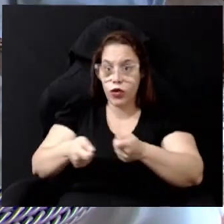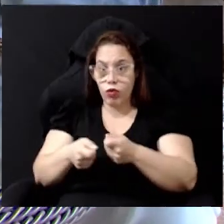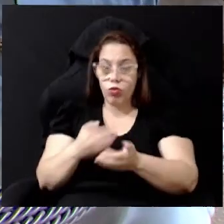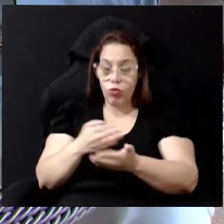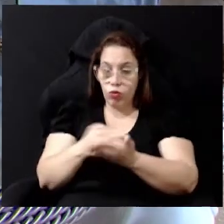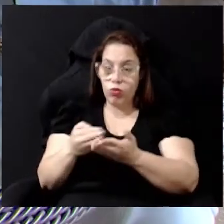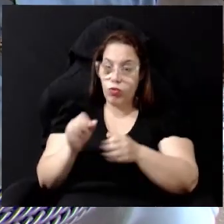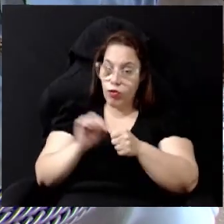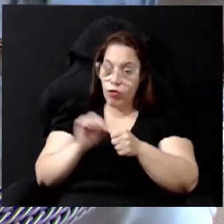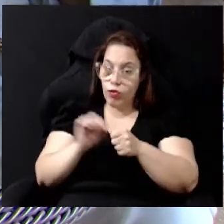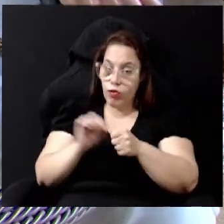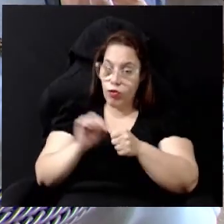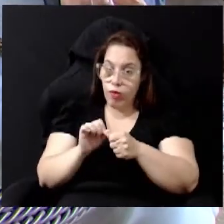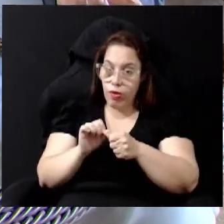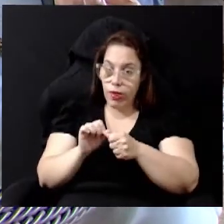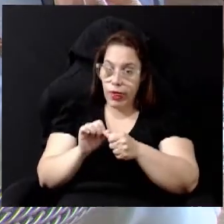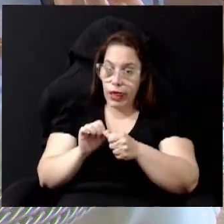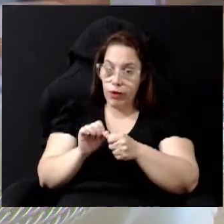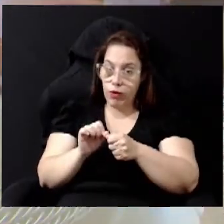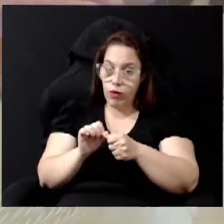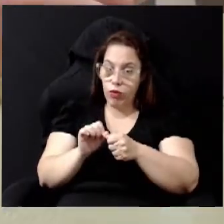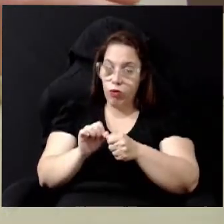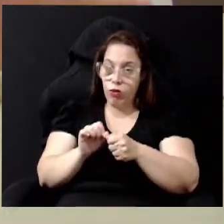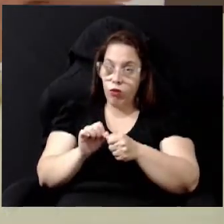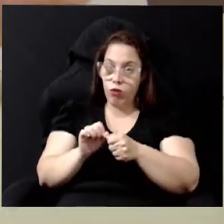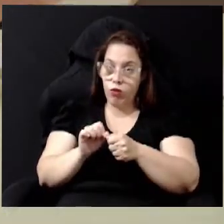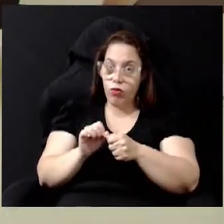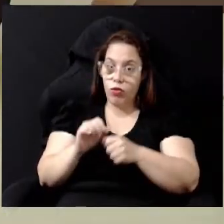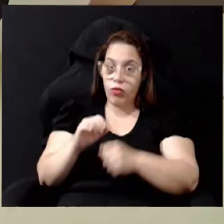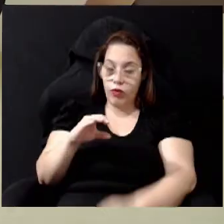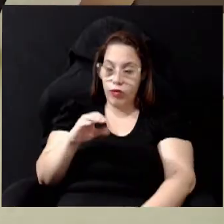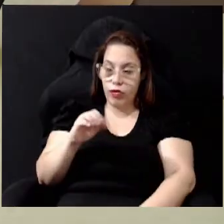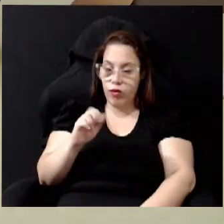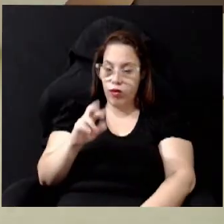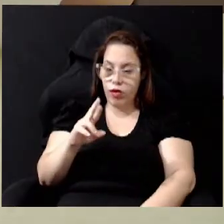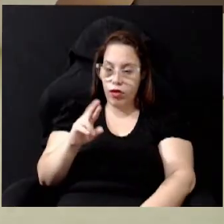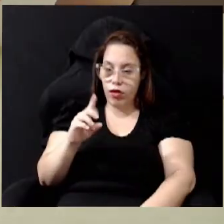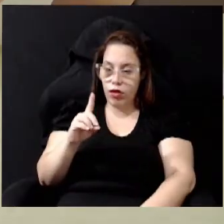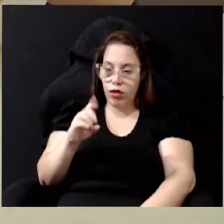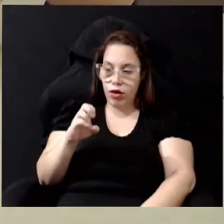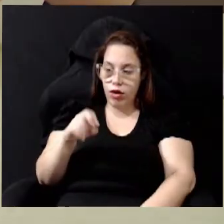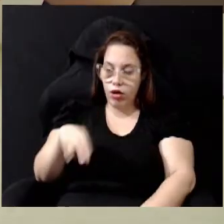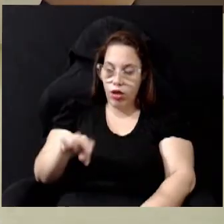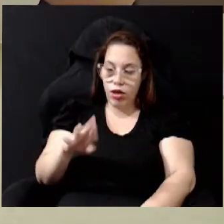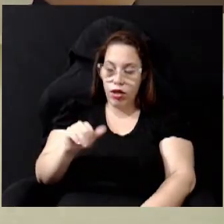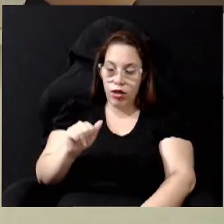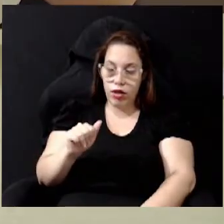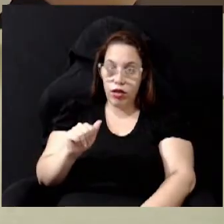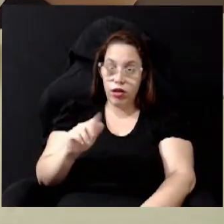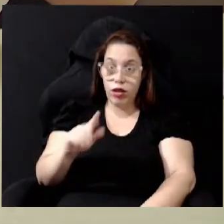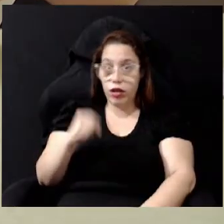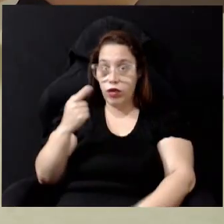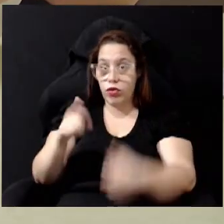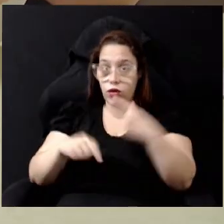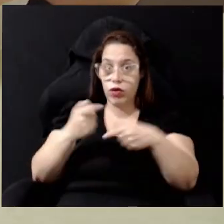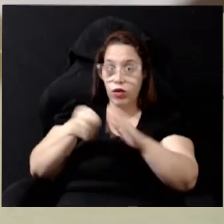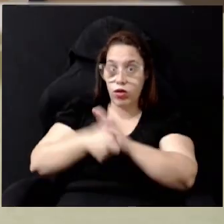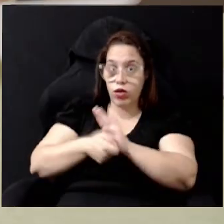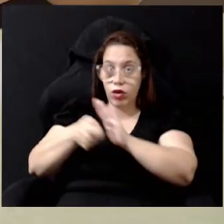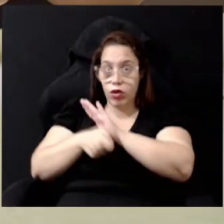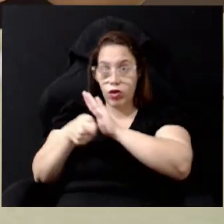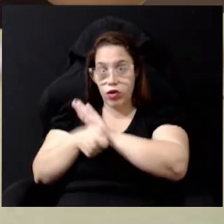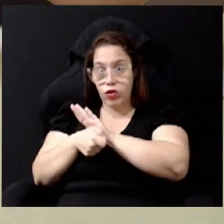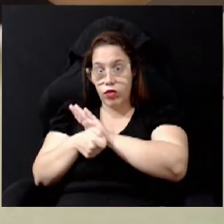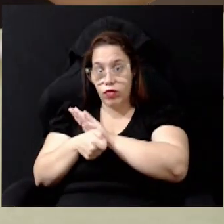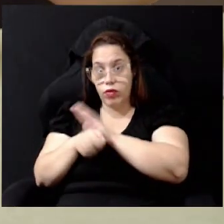Não confundir poupança com caderneta de poupança, né? Você pode poupar e você pode colocar em outros tipos de aplicações financeiras, mas